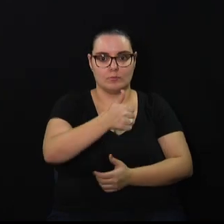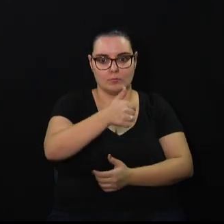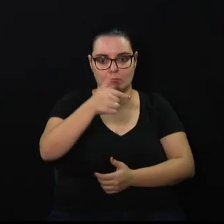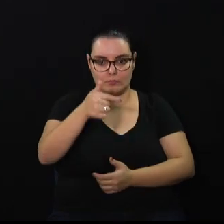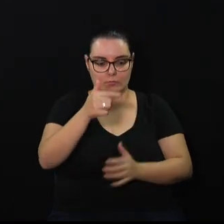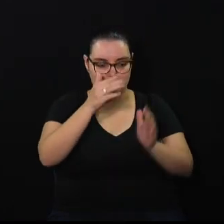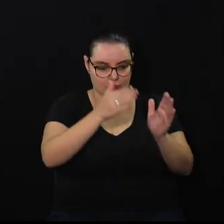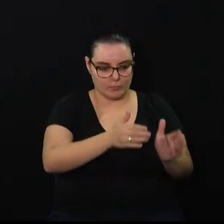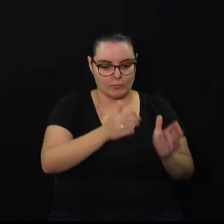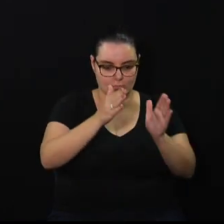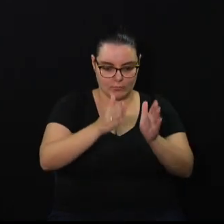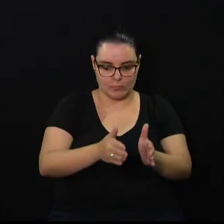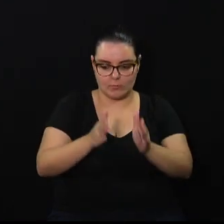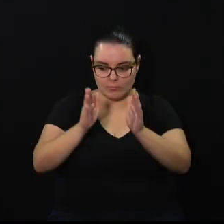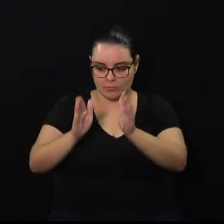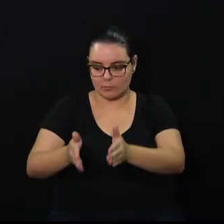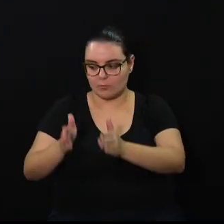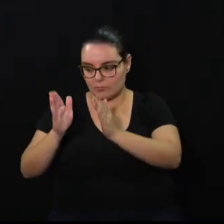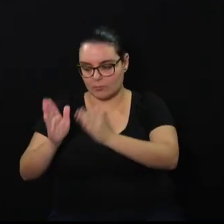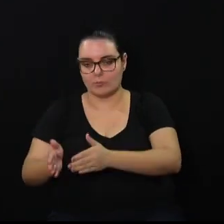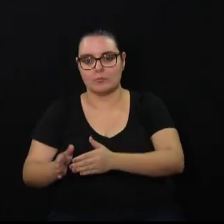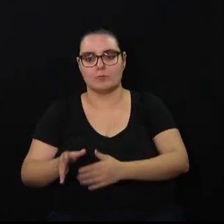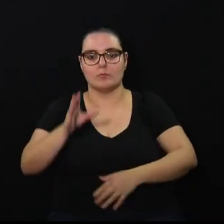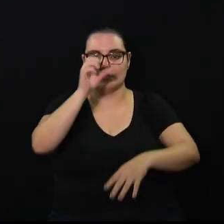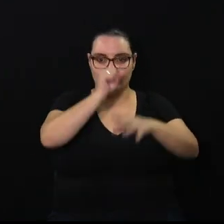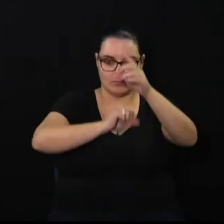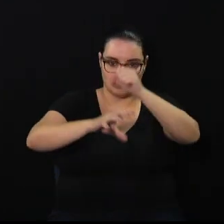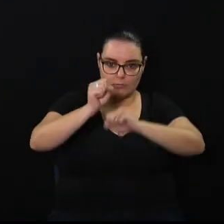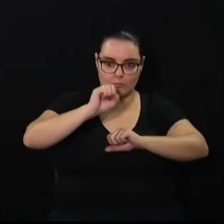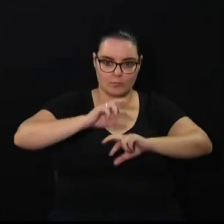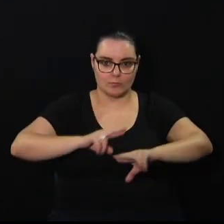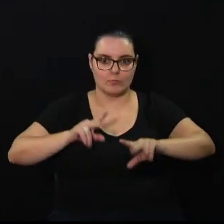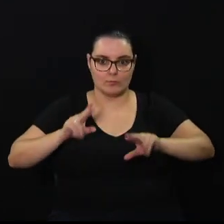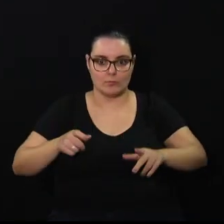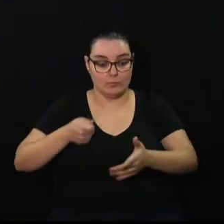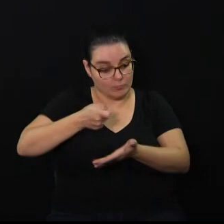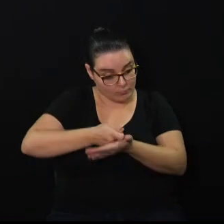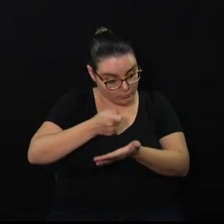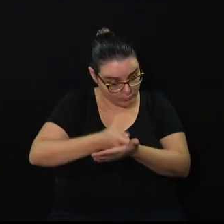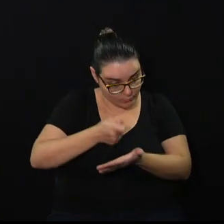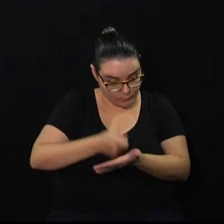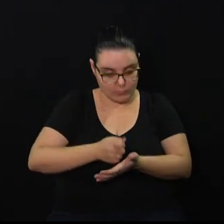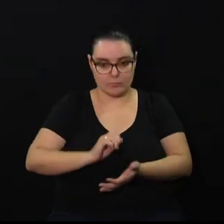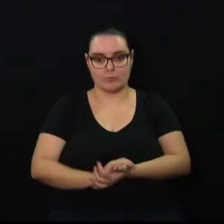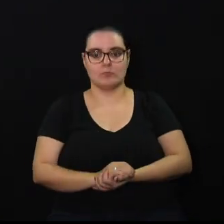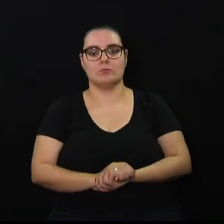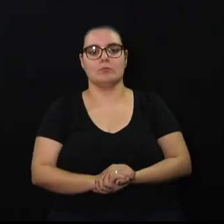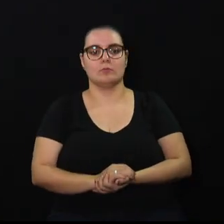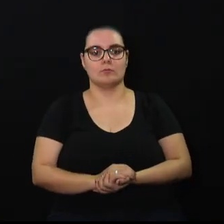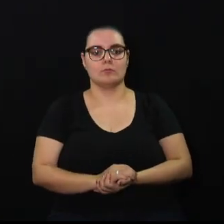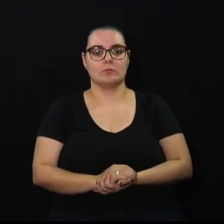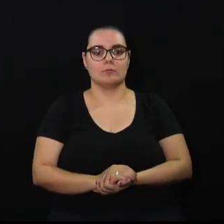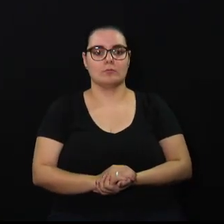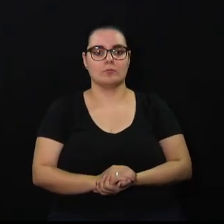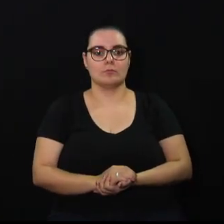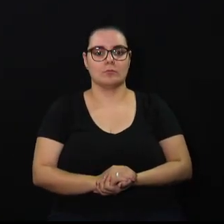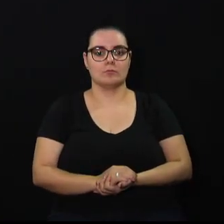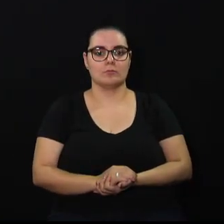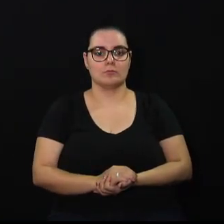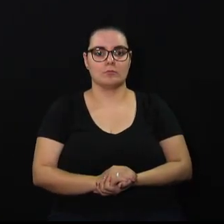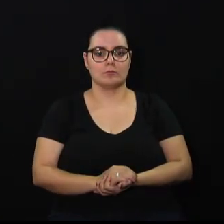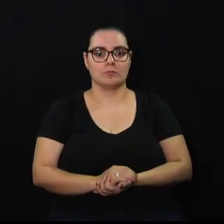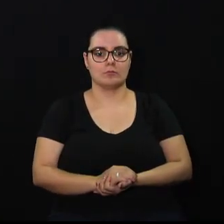para que a criança fosse aprendendo cada etapa de forma consistente está a extinção